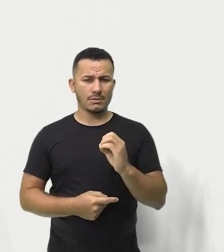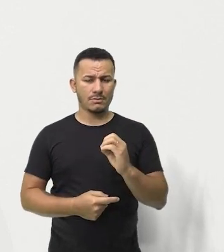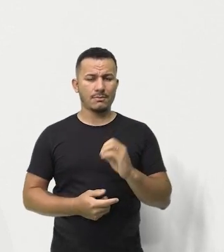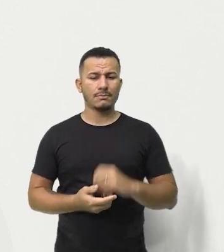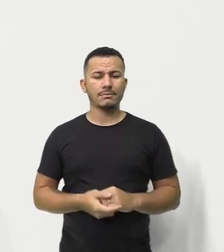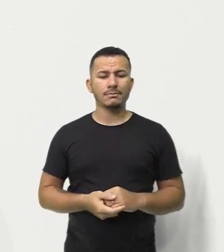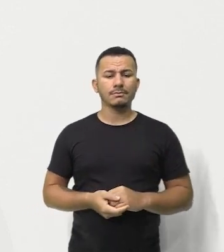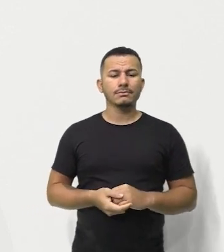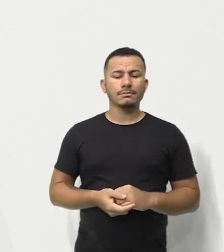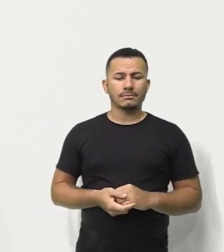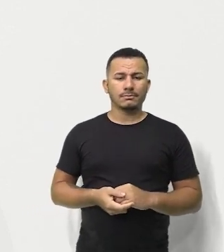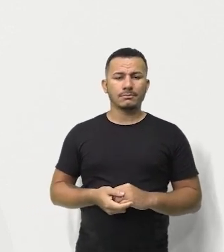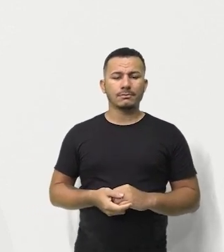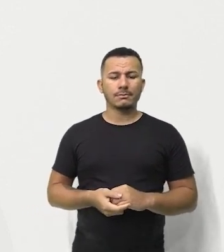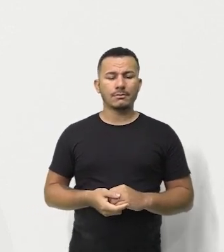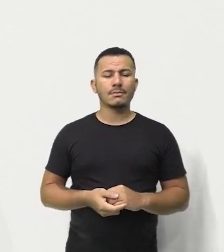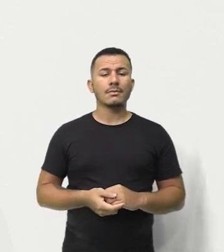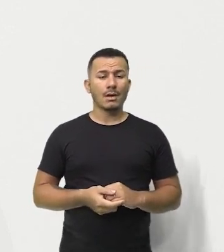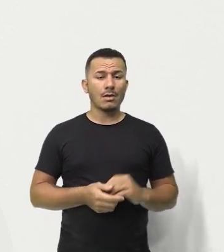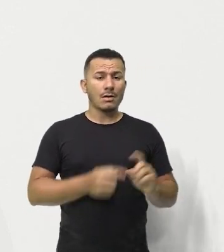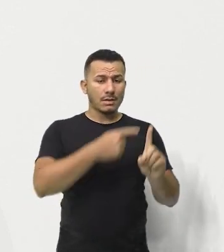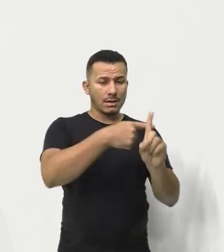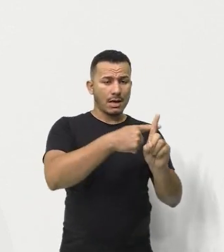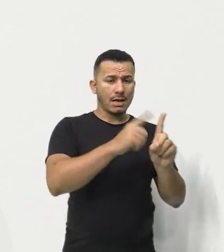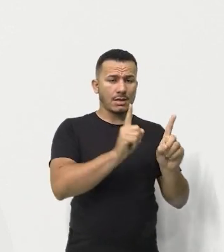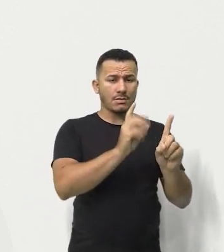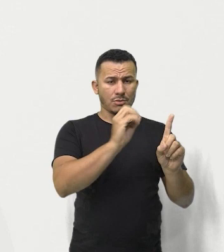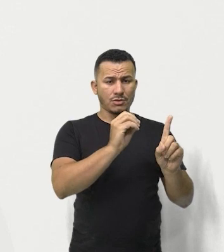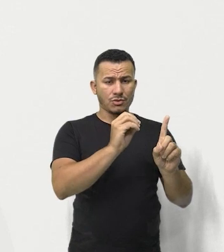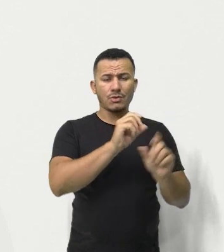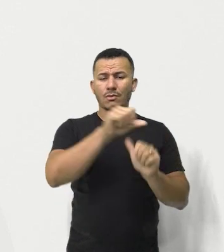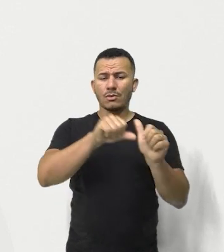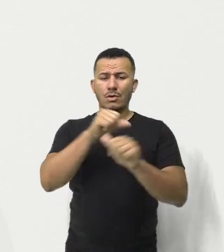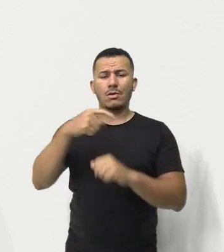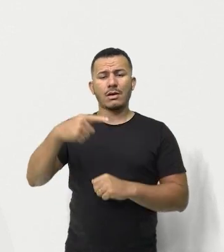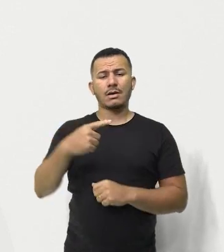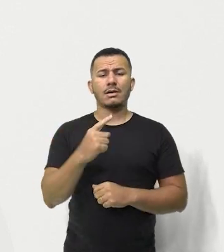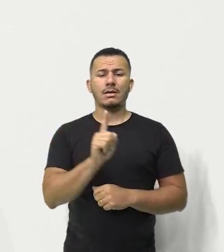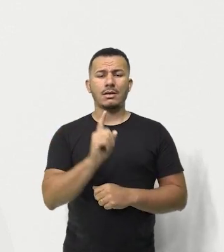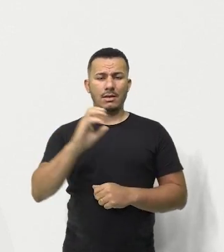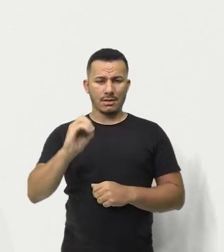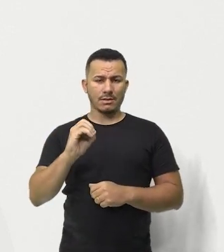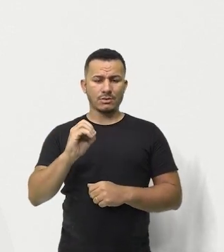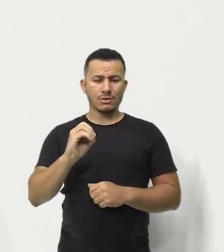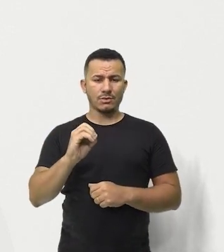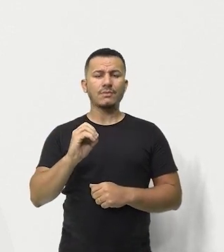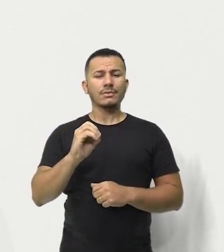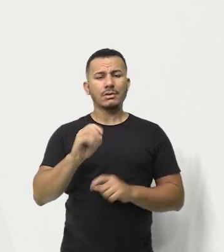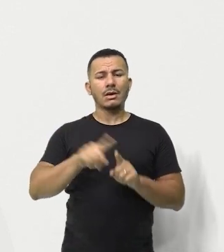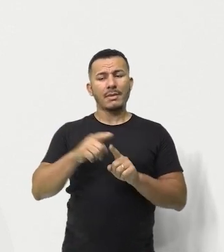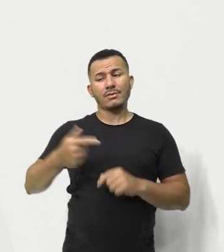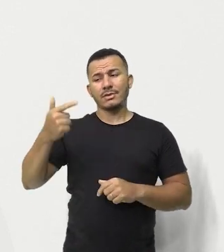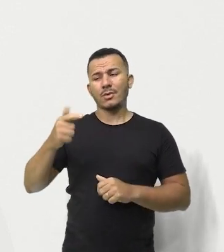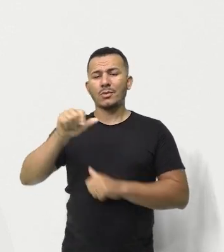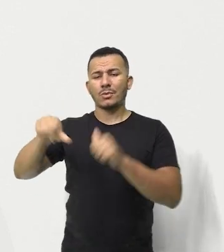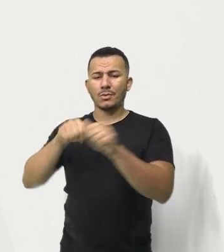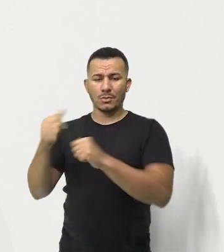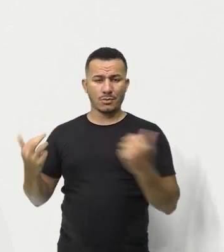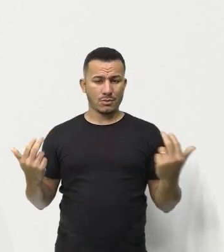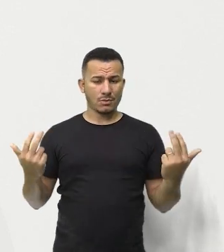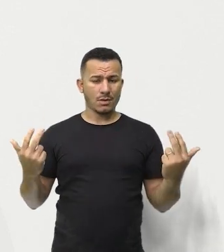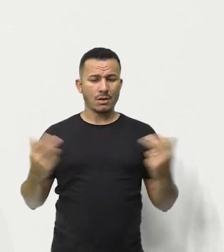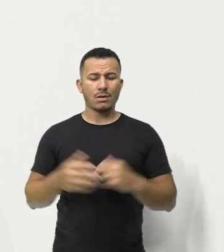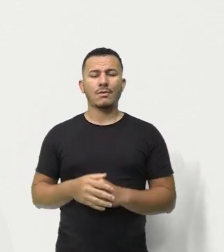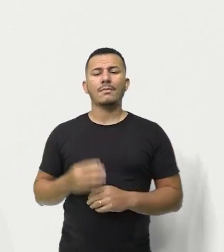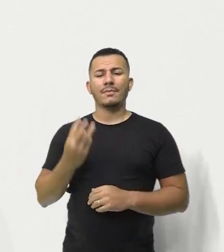tenho 5W mais 10. Qual é o simétrico de mais 10? Menos 10. Observe que eu mexi de um